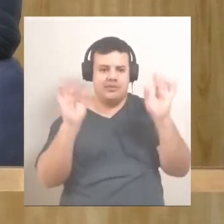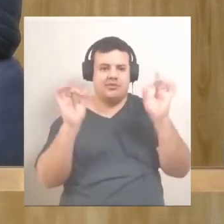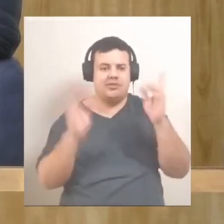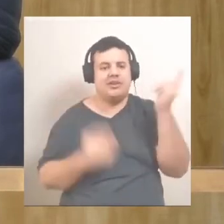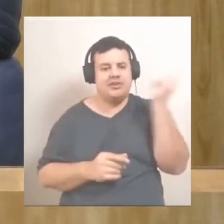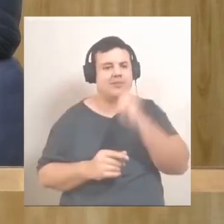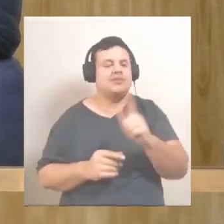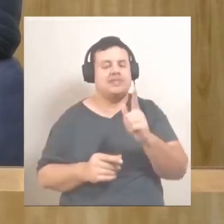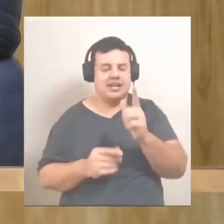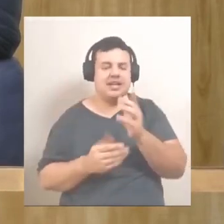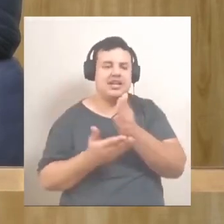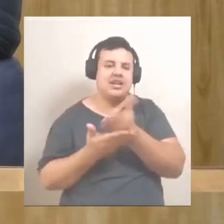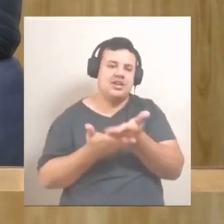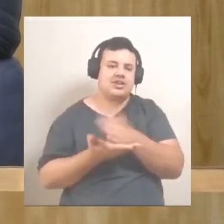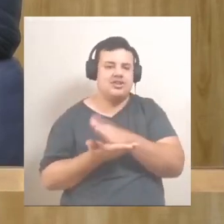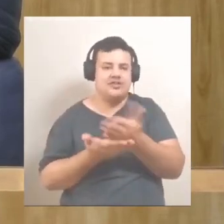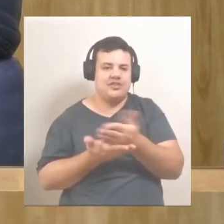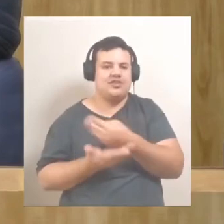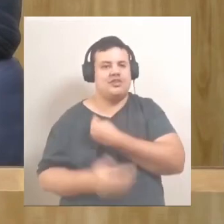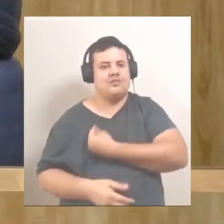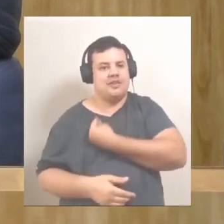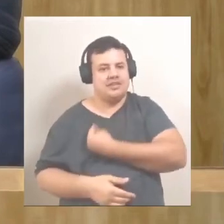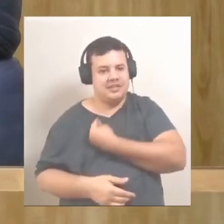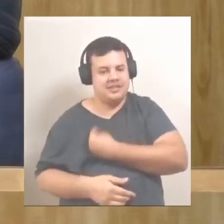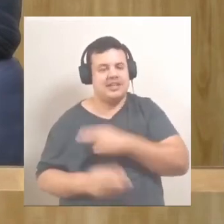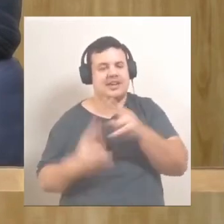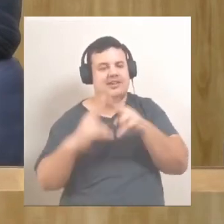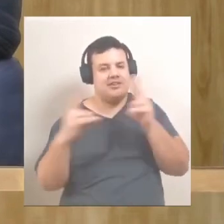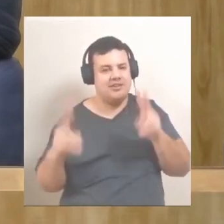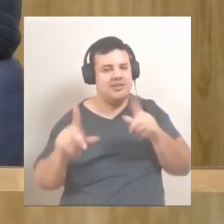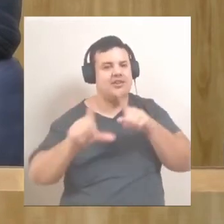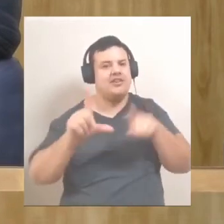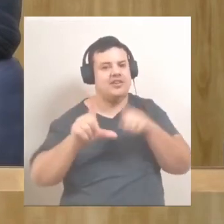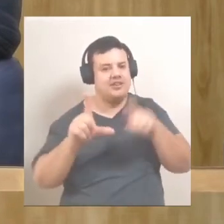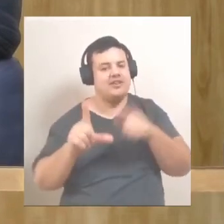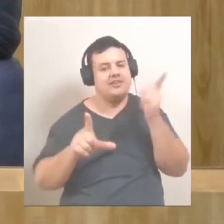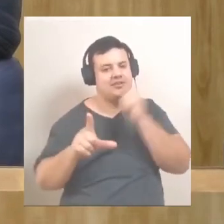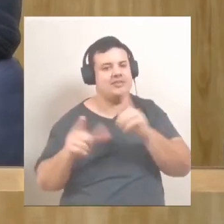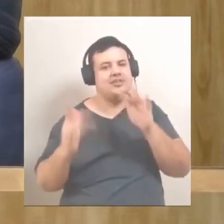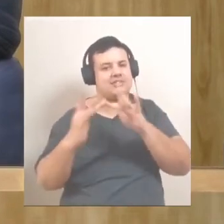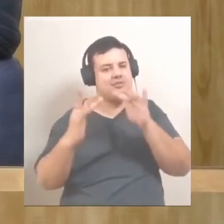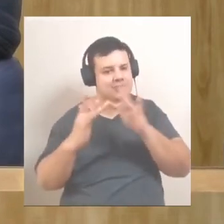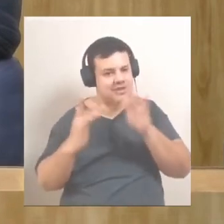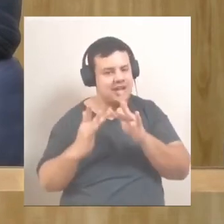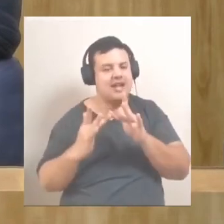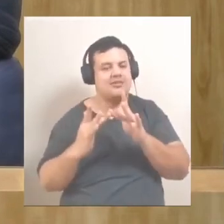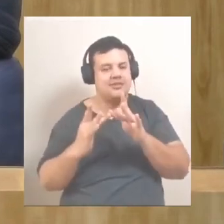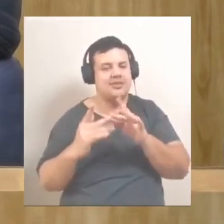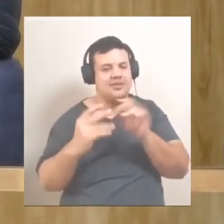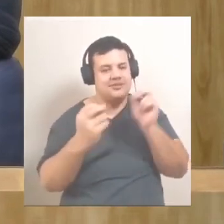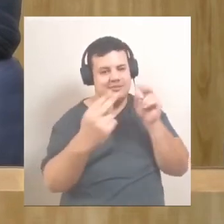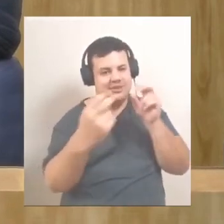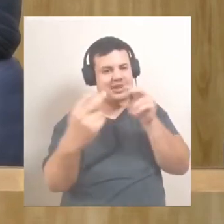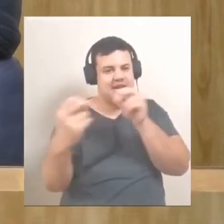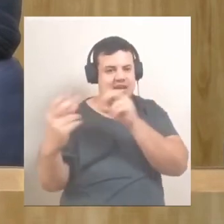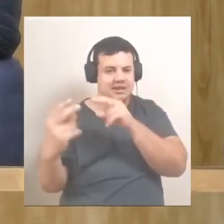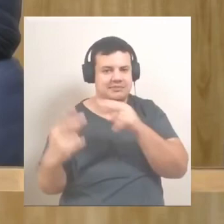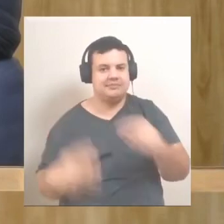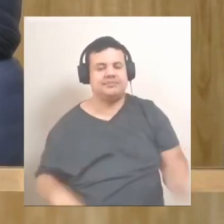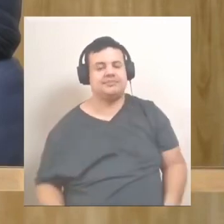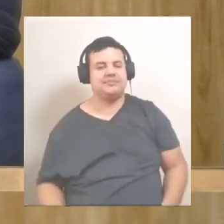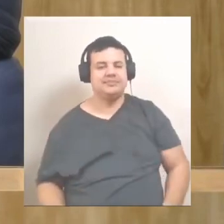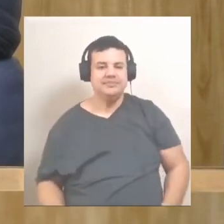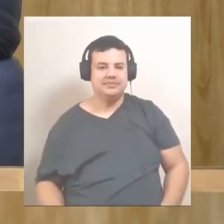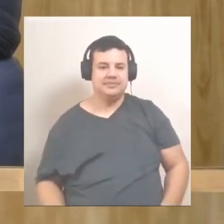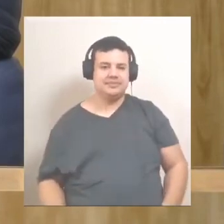de forma híbrida e a gente pudesse ter um pouco mais de contato, de calor humano, enfim. A última